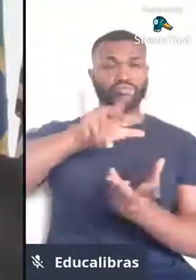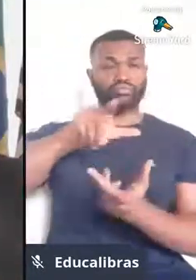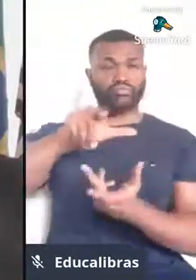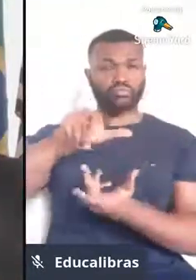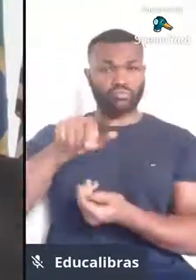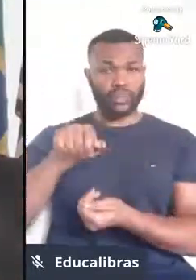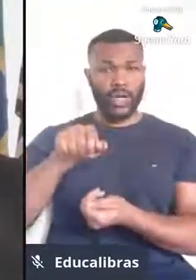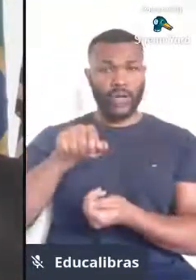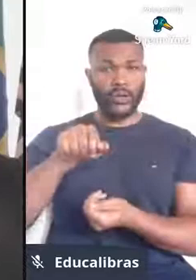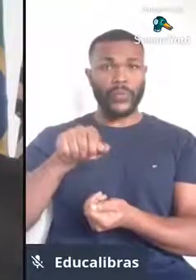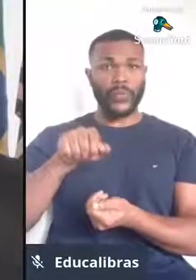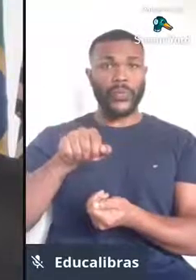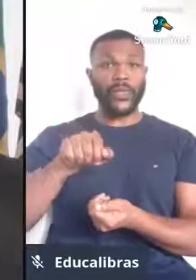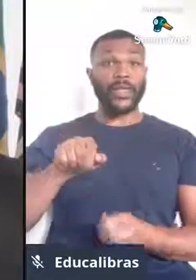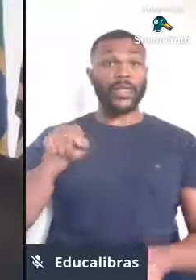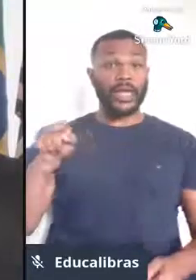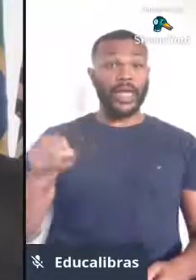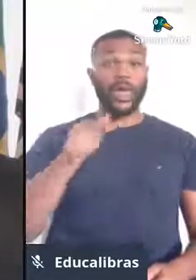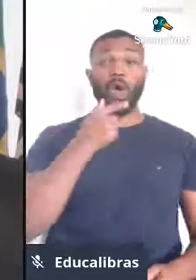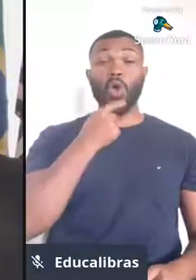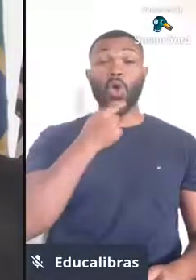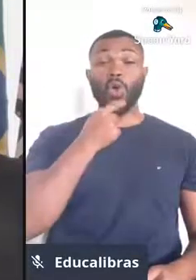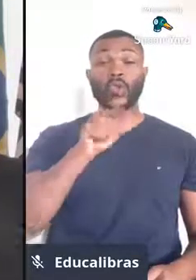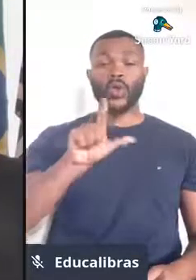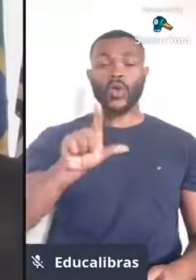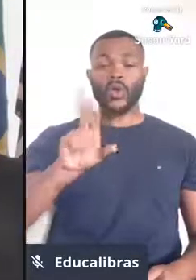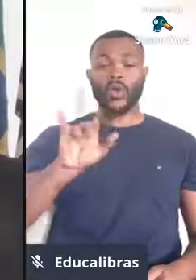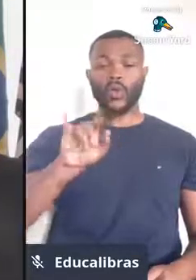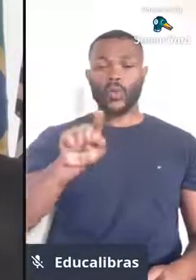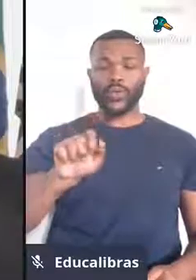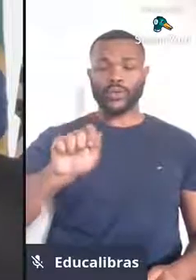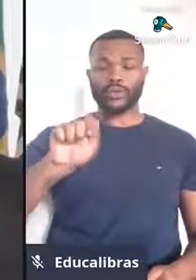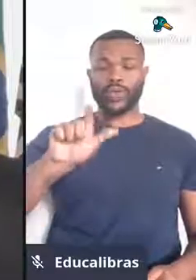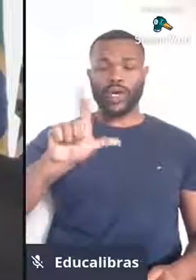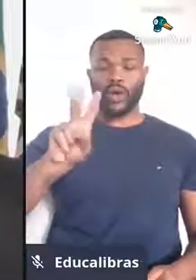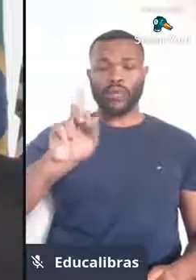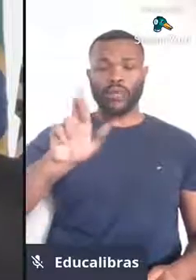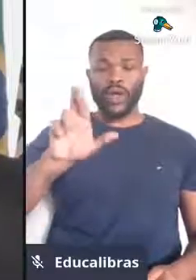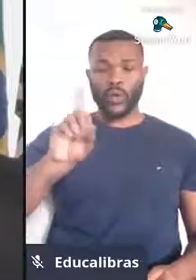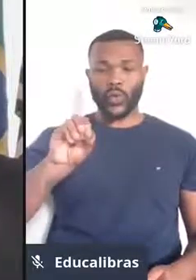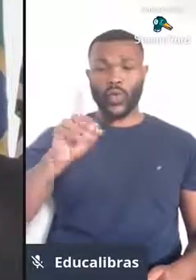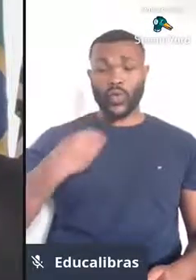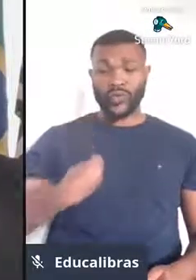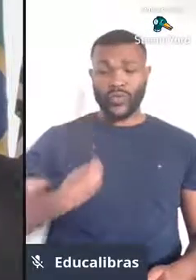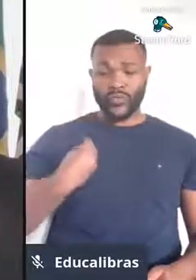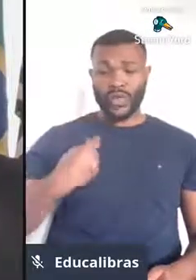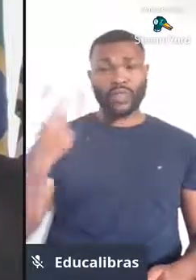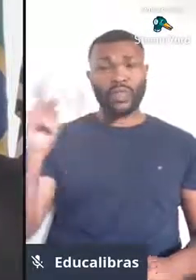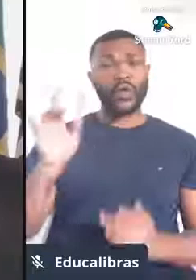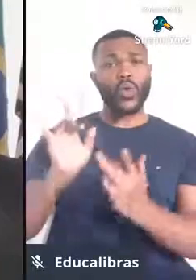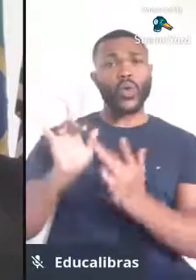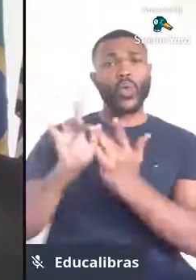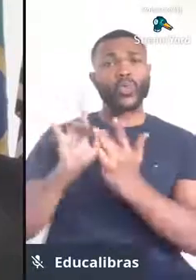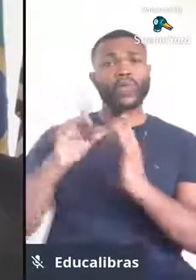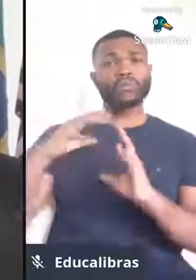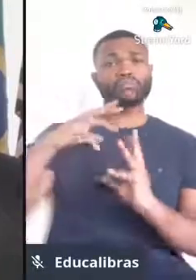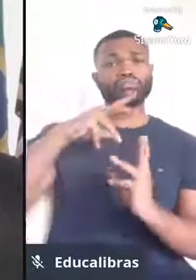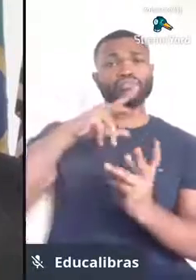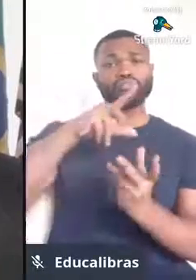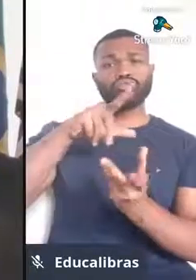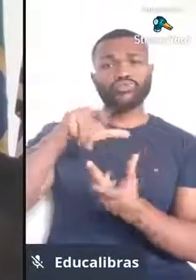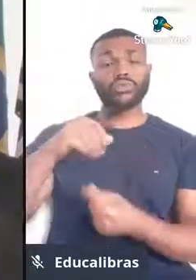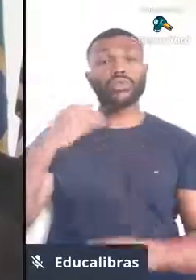Luiz Álvaro tem uma trajetória, né, nessa área internacional e veio trazer essa experiência